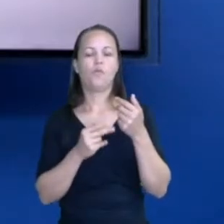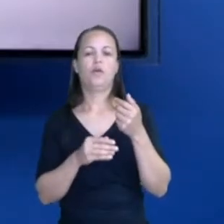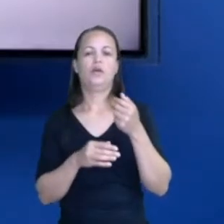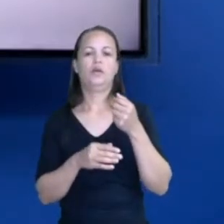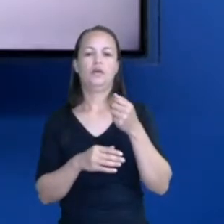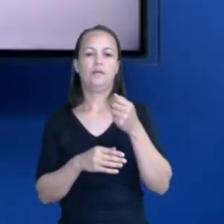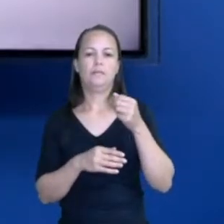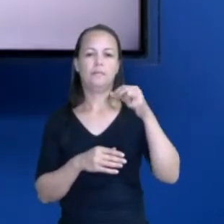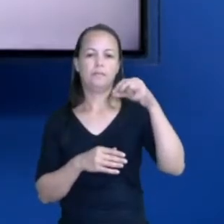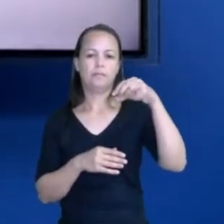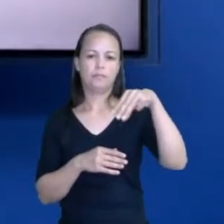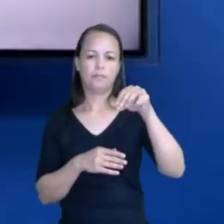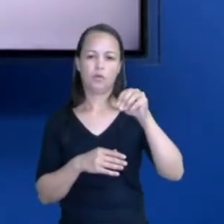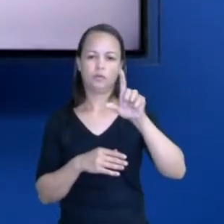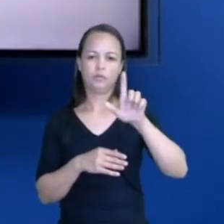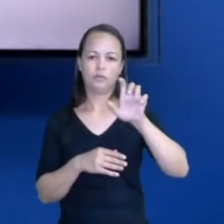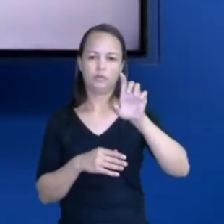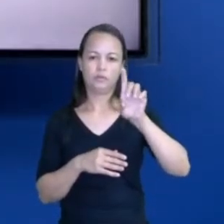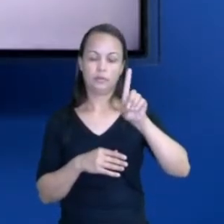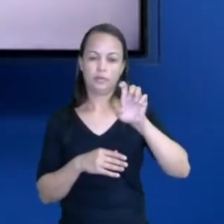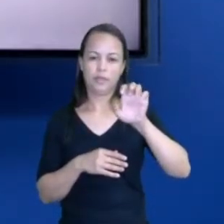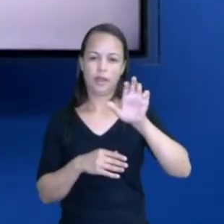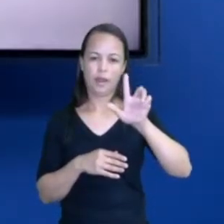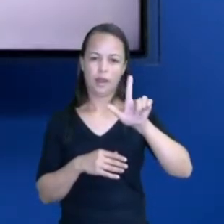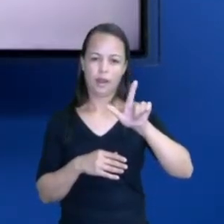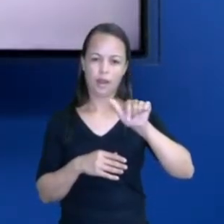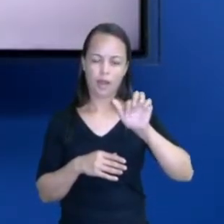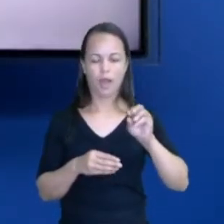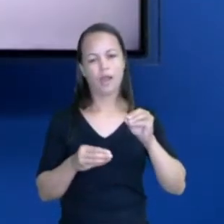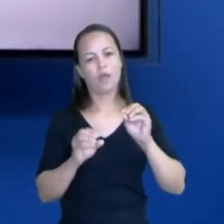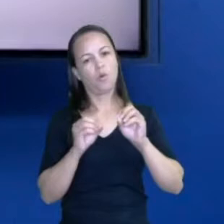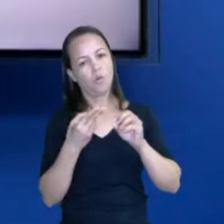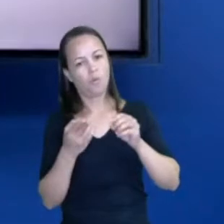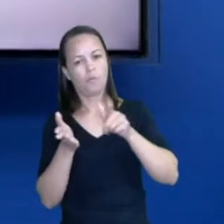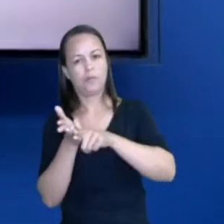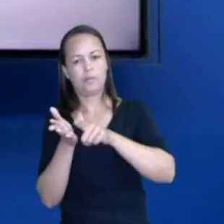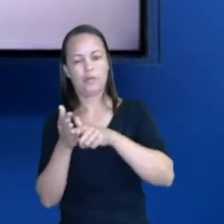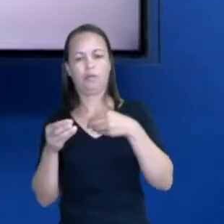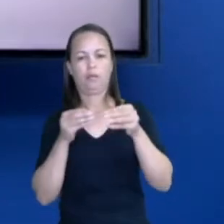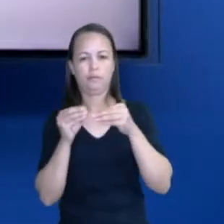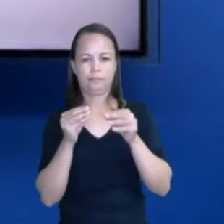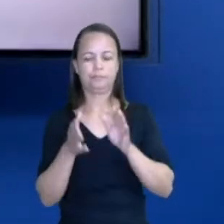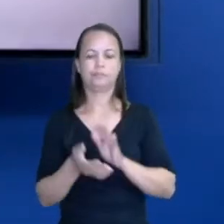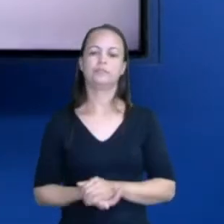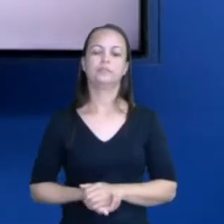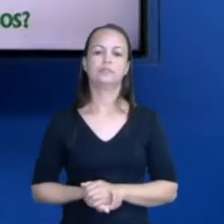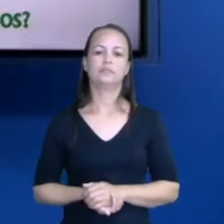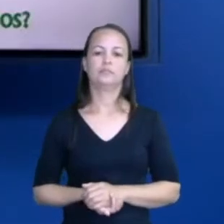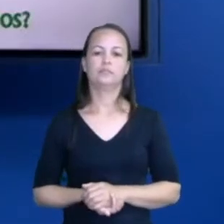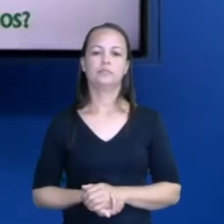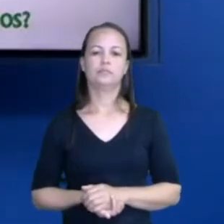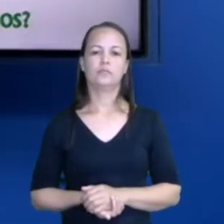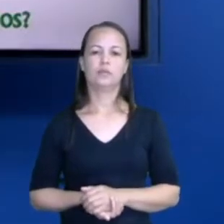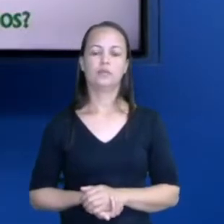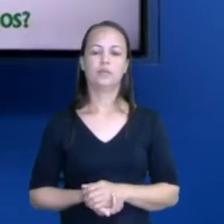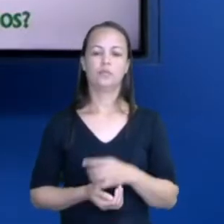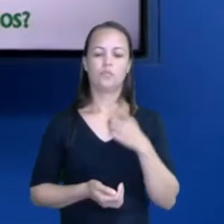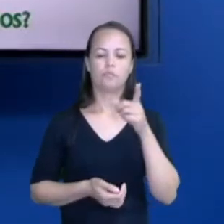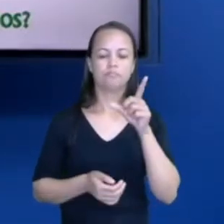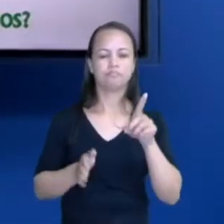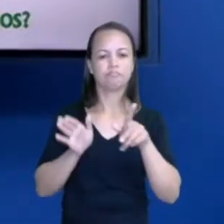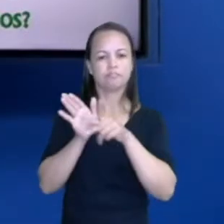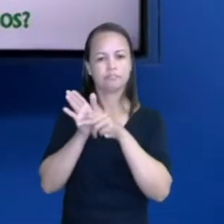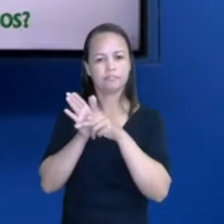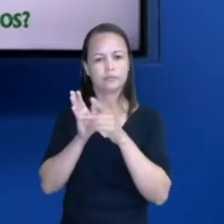da folhinha de papel, que é a propriedade da flexibilidade. Uma outra propriedade